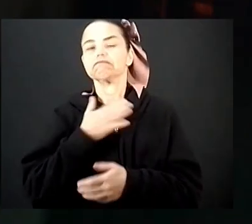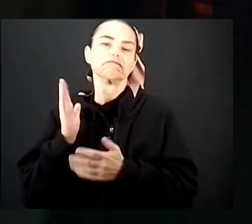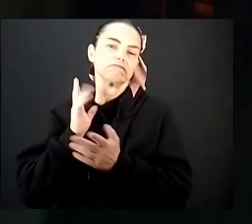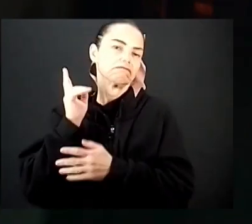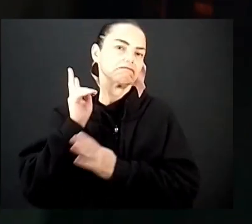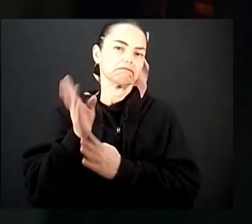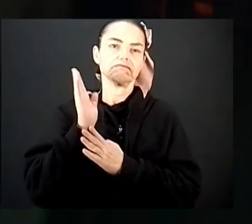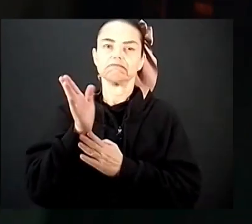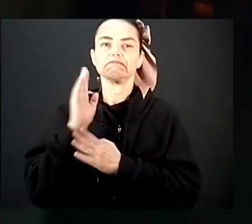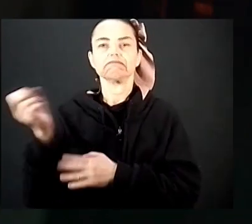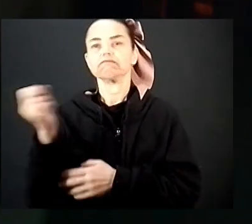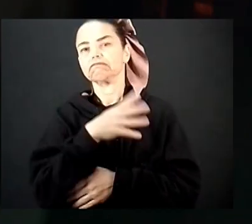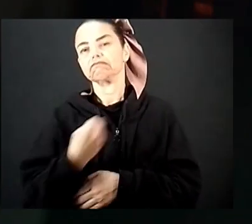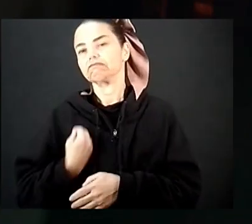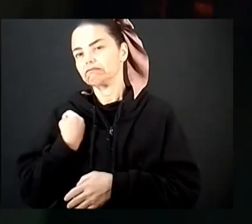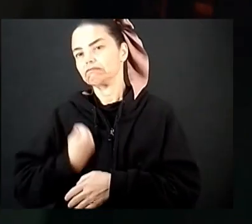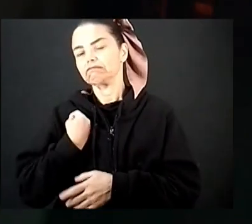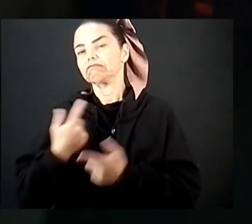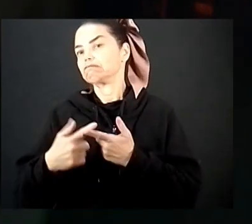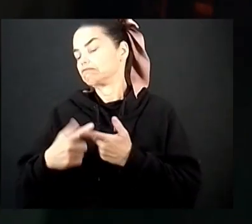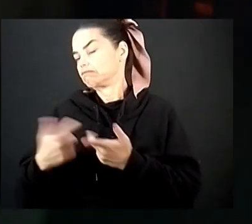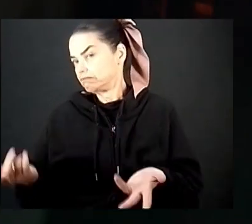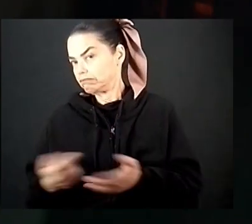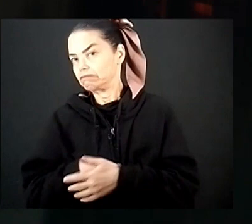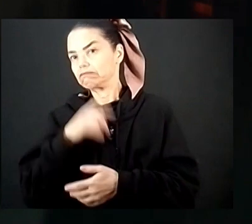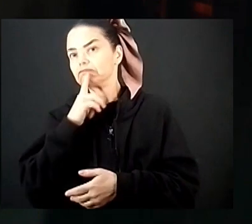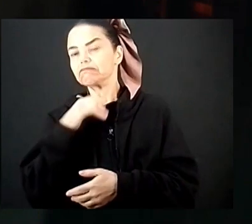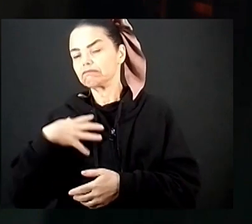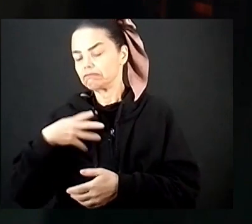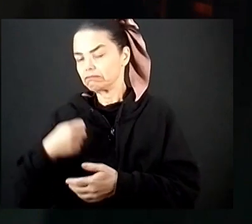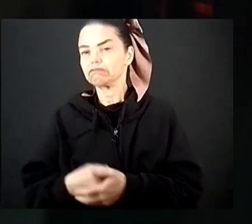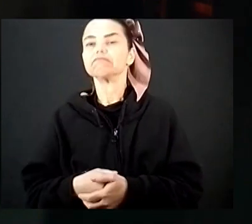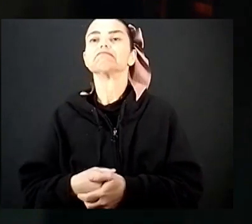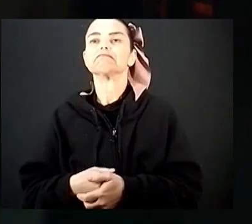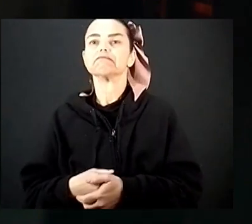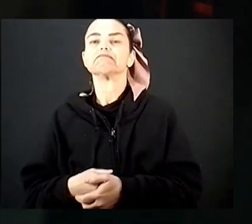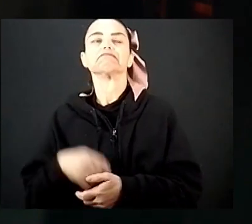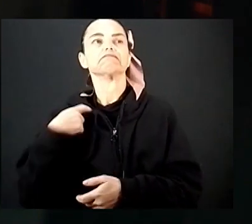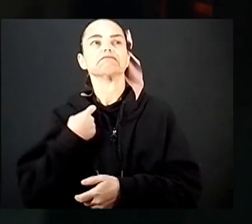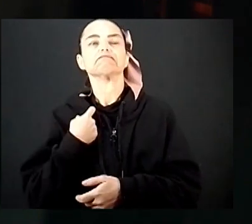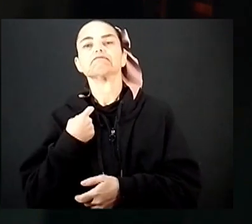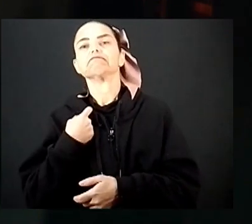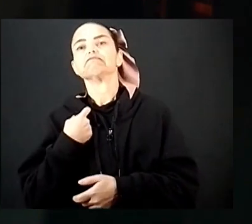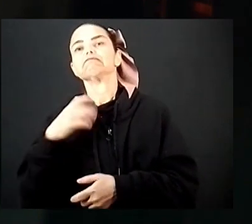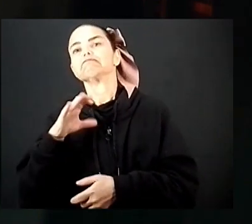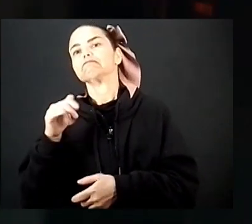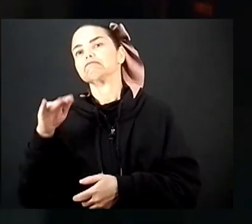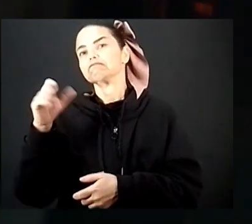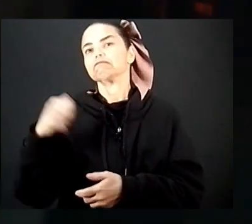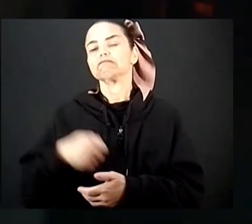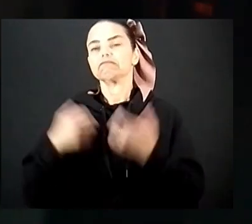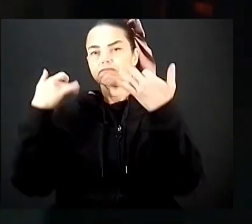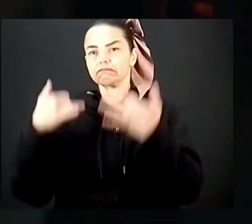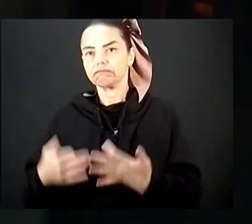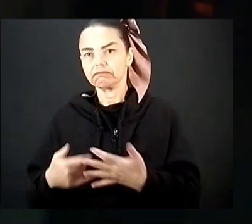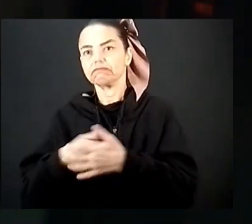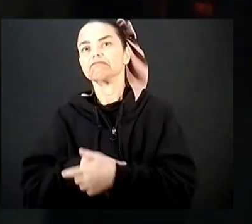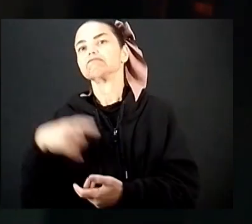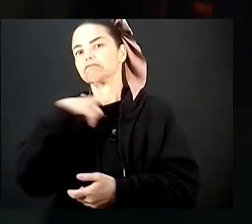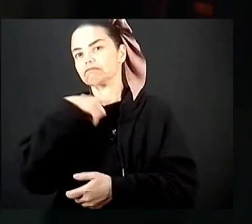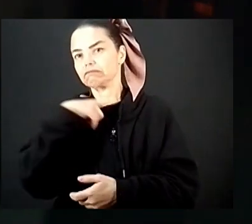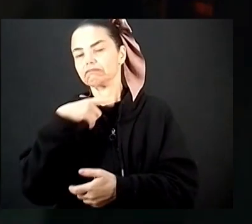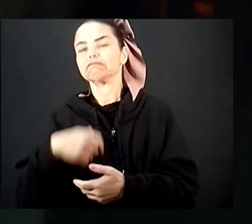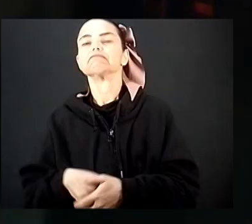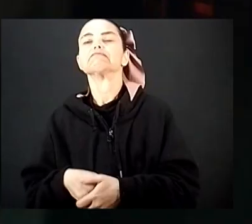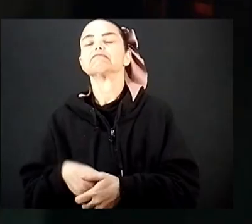rumos, uma nova vida. Por que não? Pais e filhos. É aquele negócio que a Camila falou lá no início, né? A gente tem a ideia